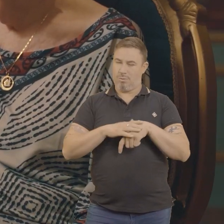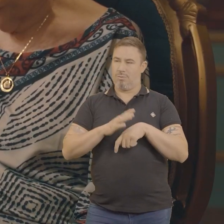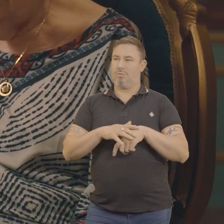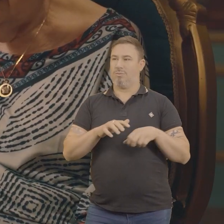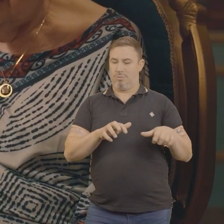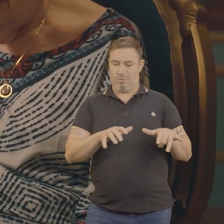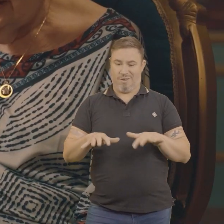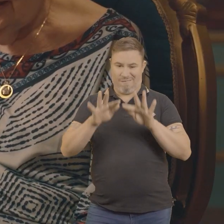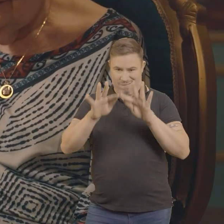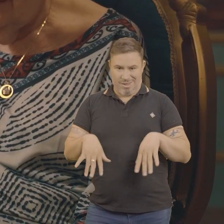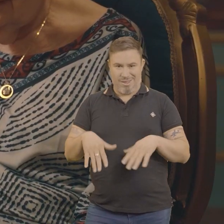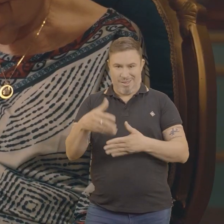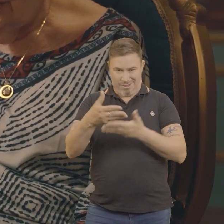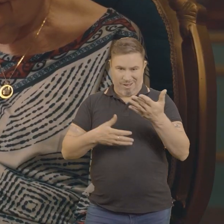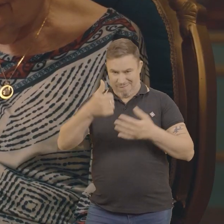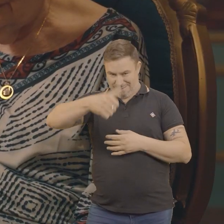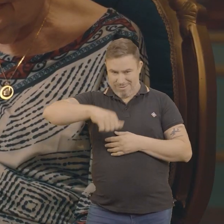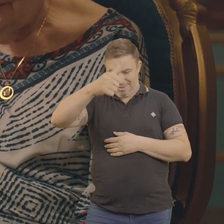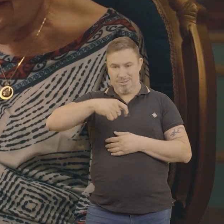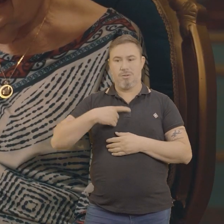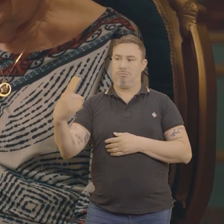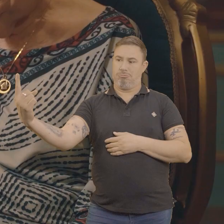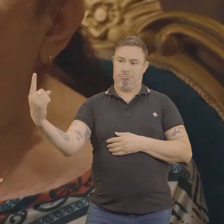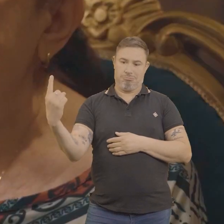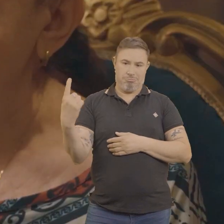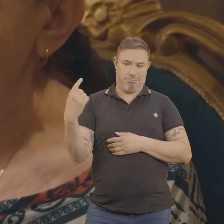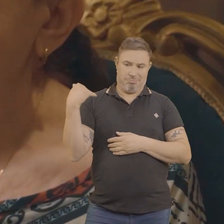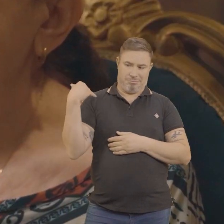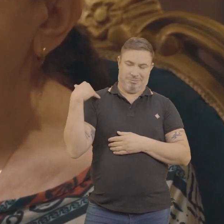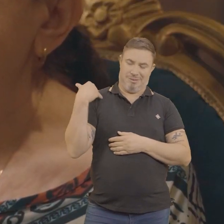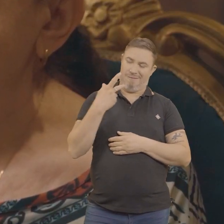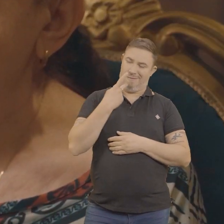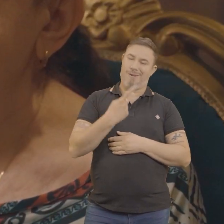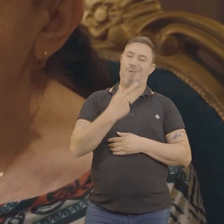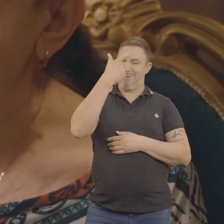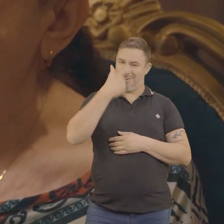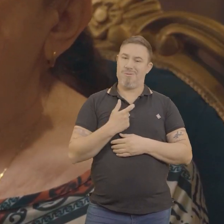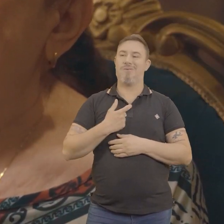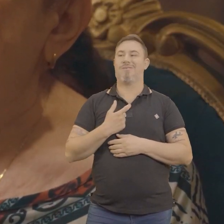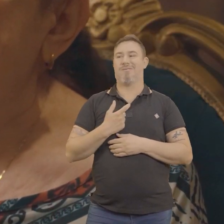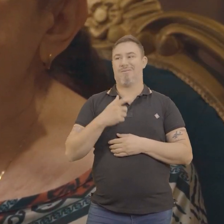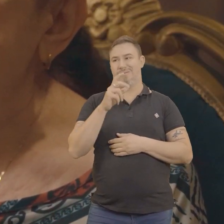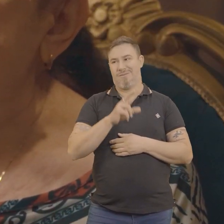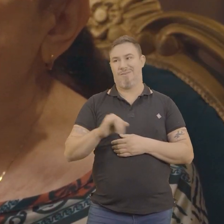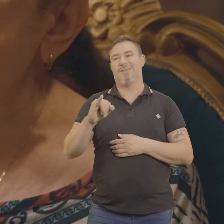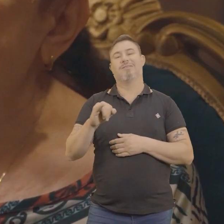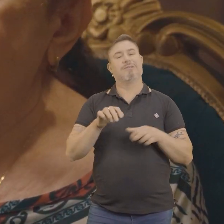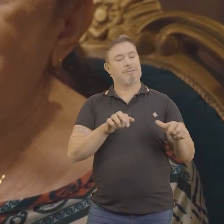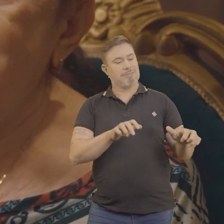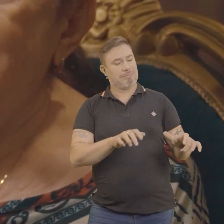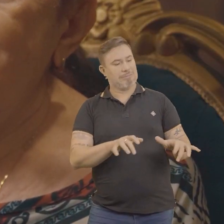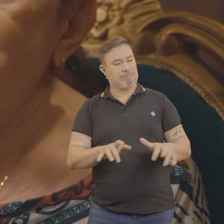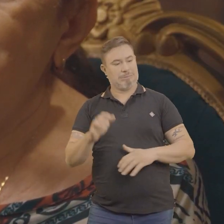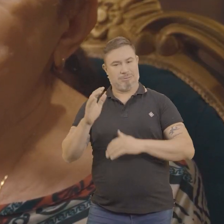terminei minha prova e tudo, que ele se levantou, ele chegou para mim, aí ele falou que eu era uma grande pianista,